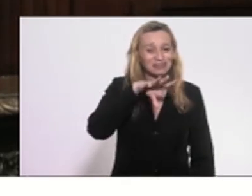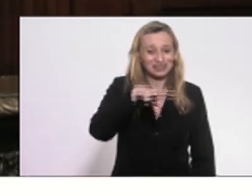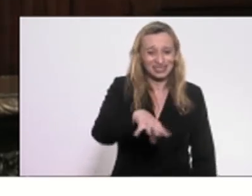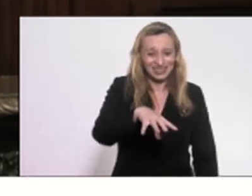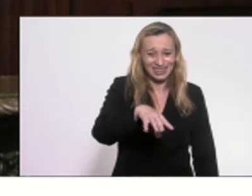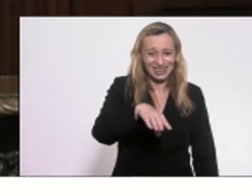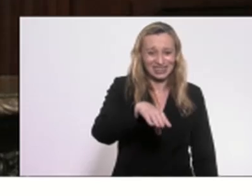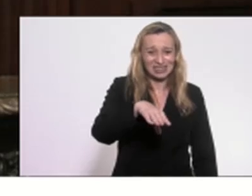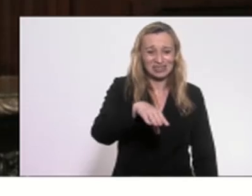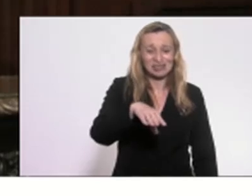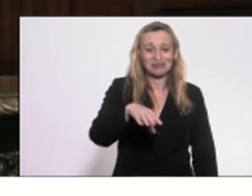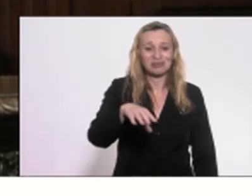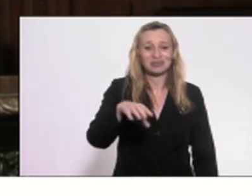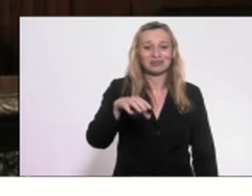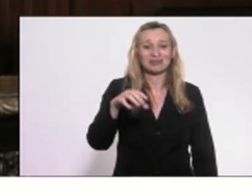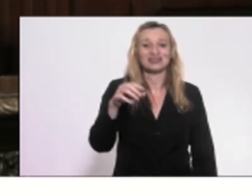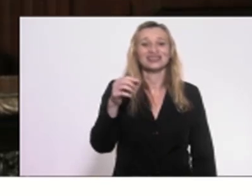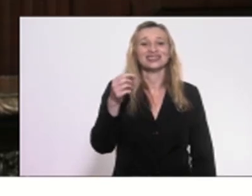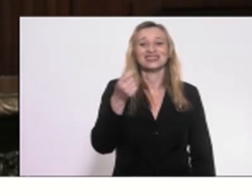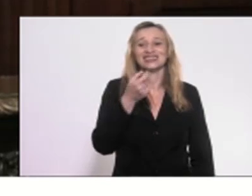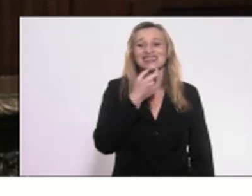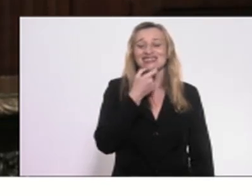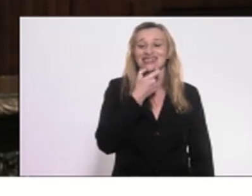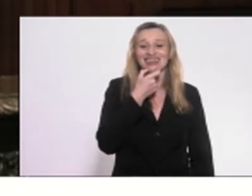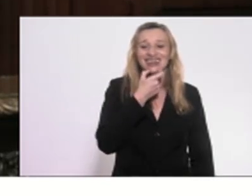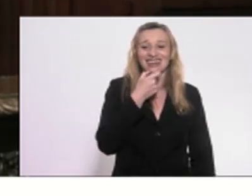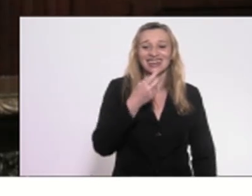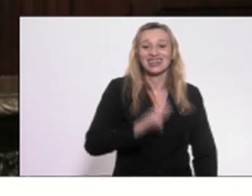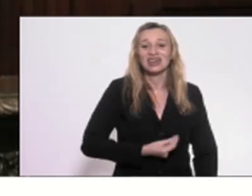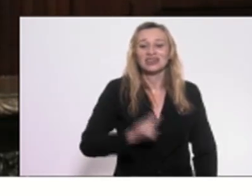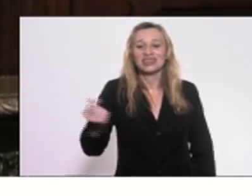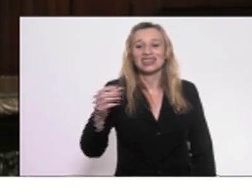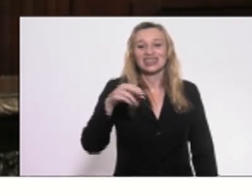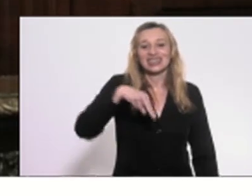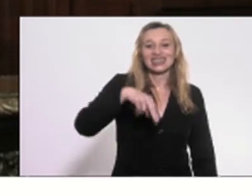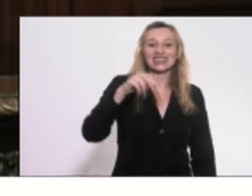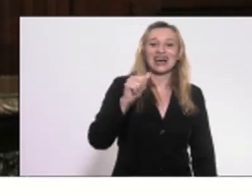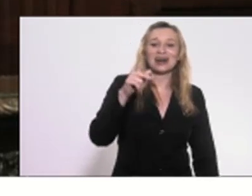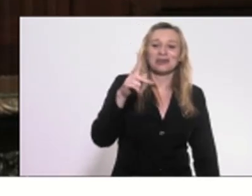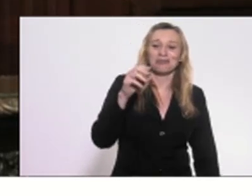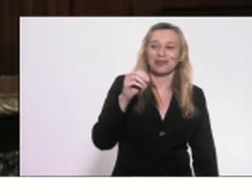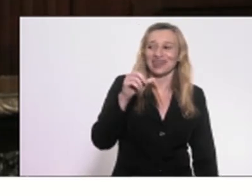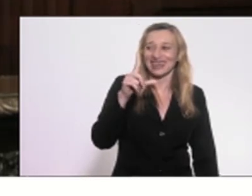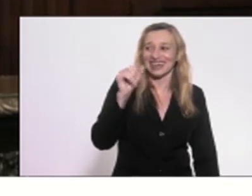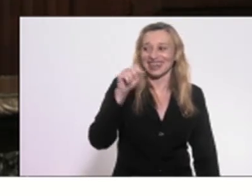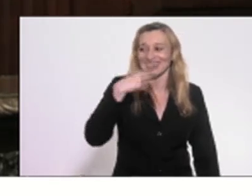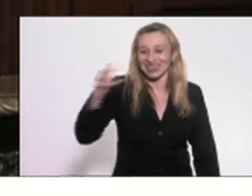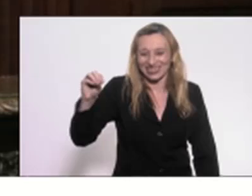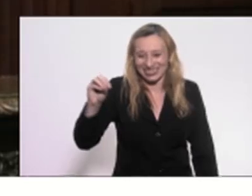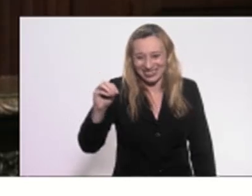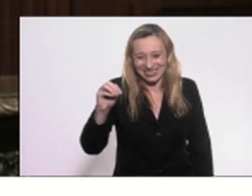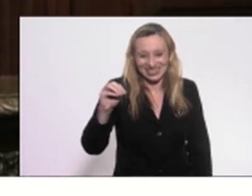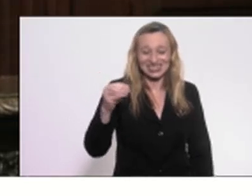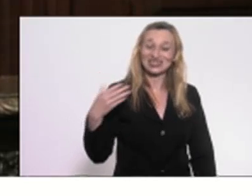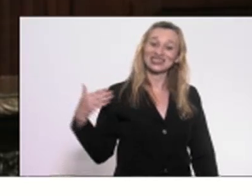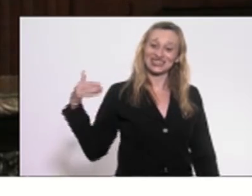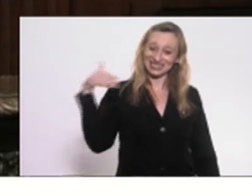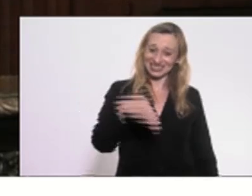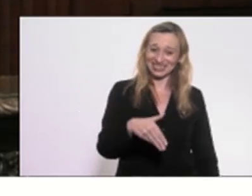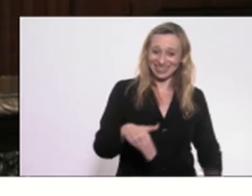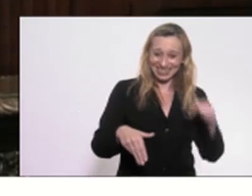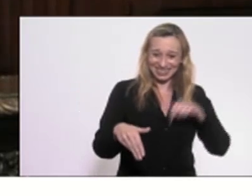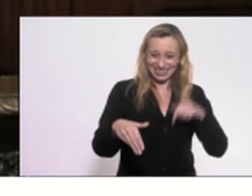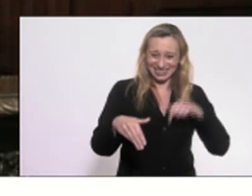ingleses, né, ele estava fugindo de Napoleão. E quando chegou aqui,